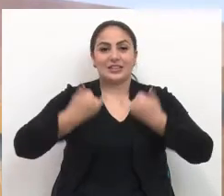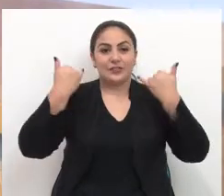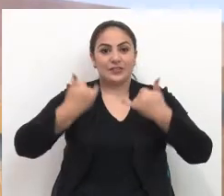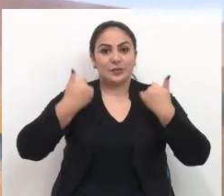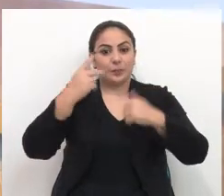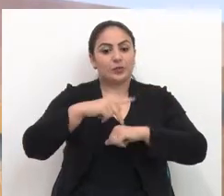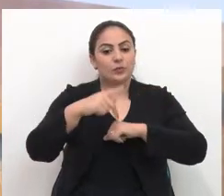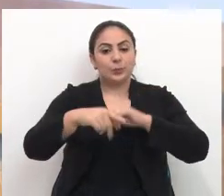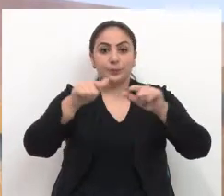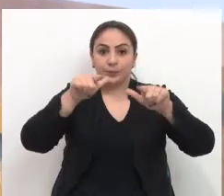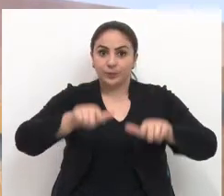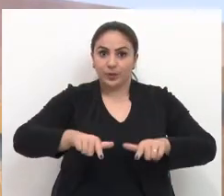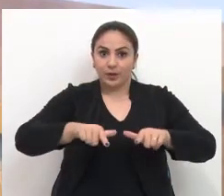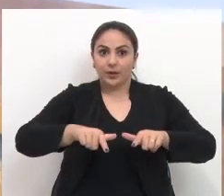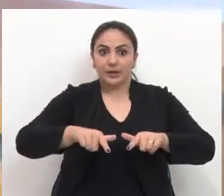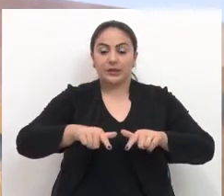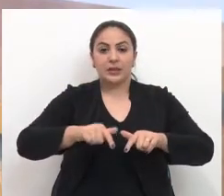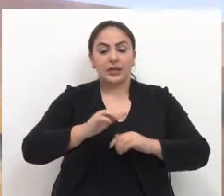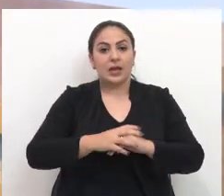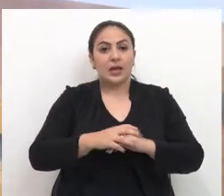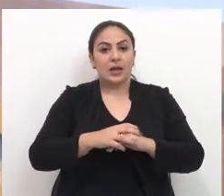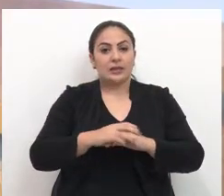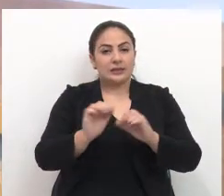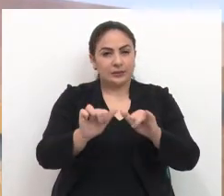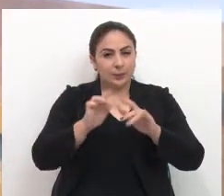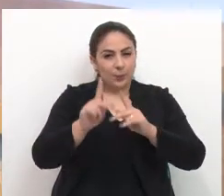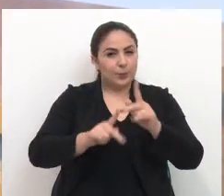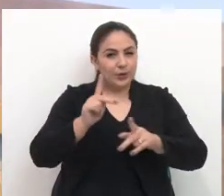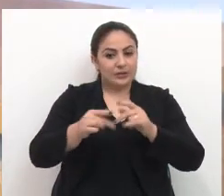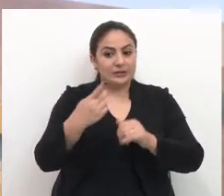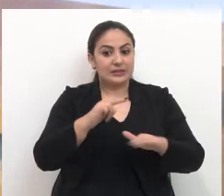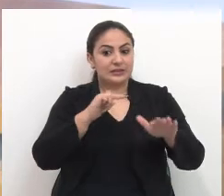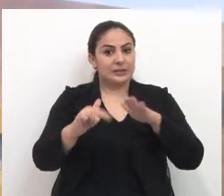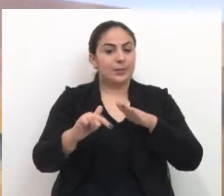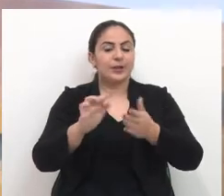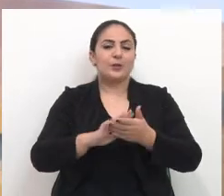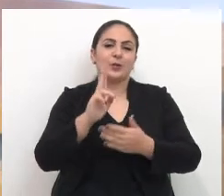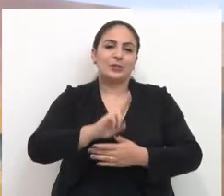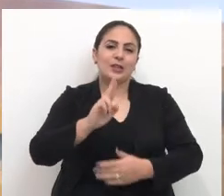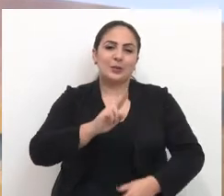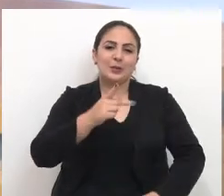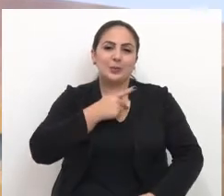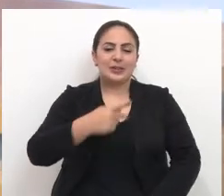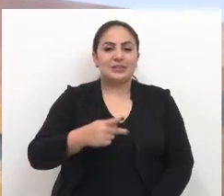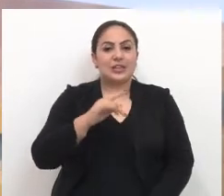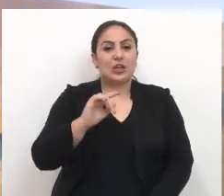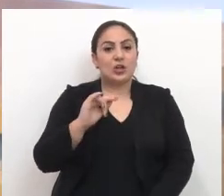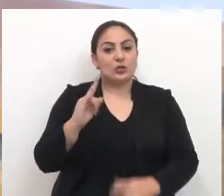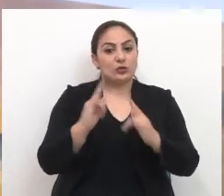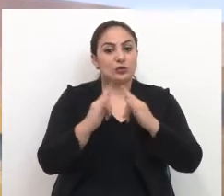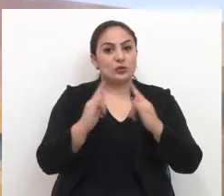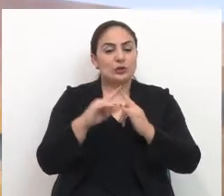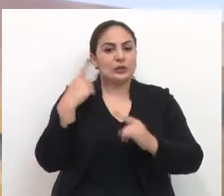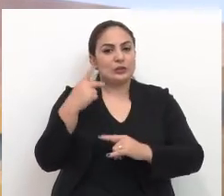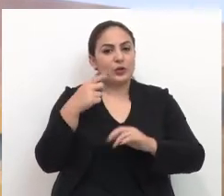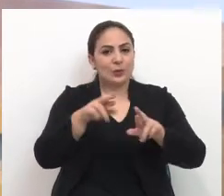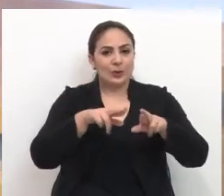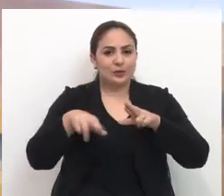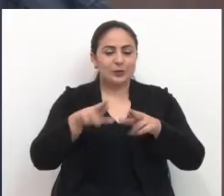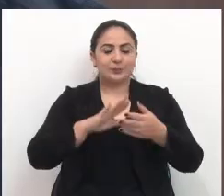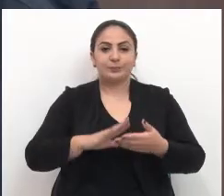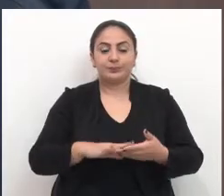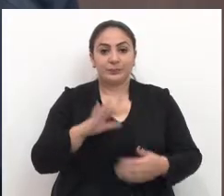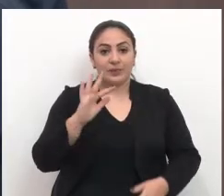Fundo. O espaço da Tribuna Popular desta semana foi ocupado pelo presidente do Instituto Histórico